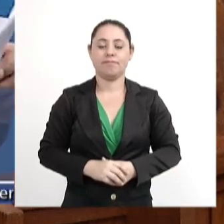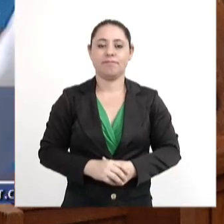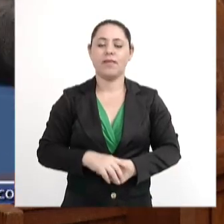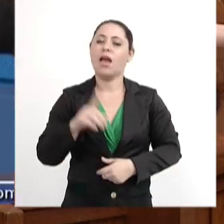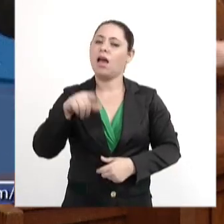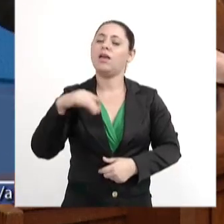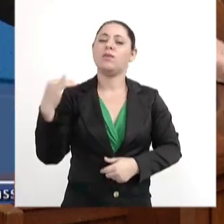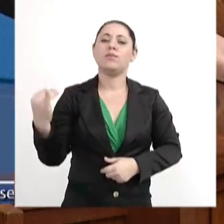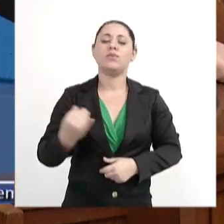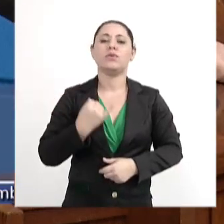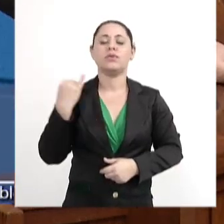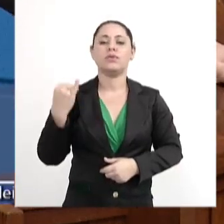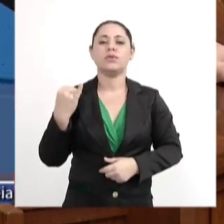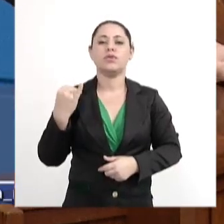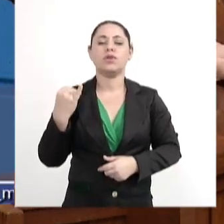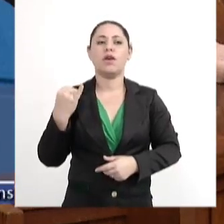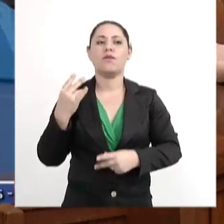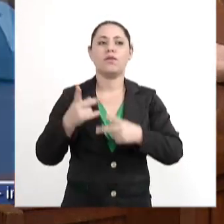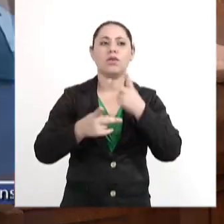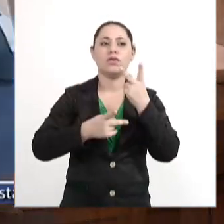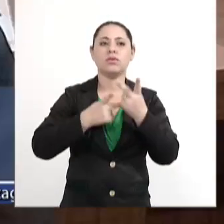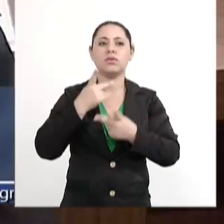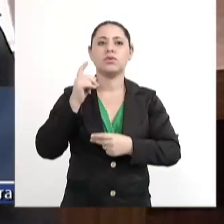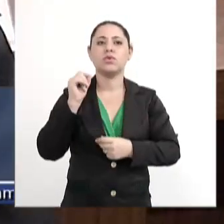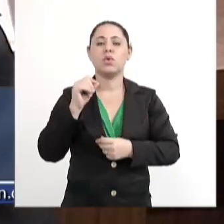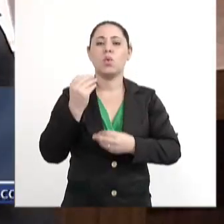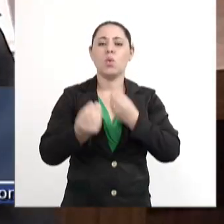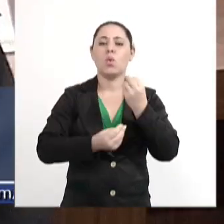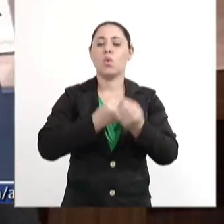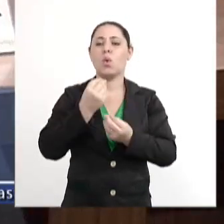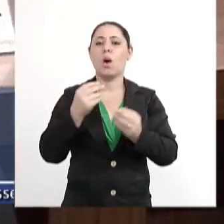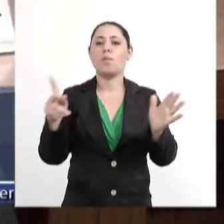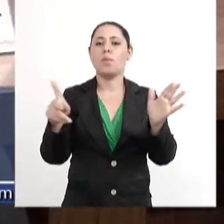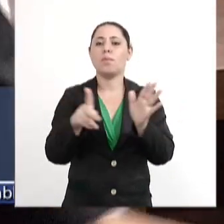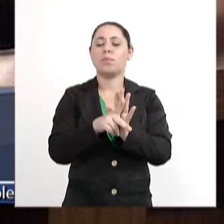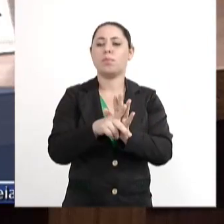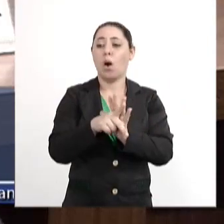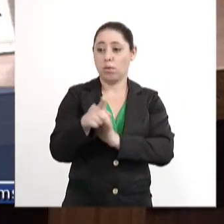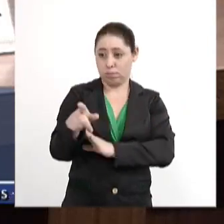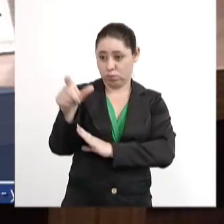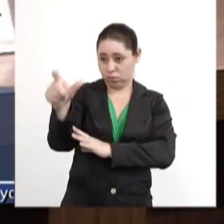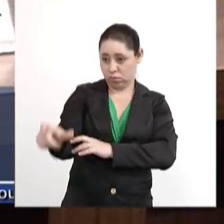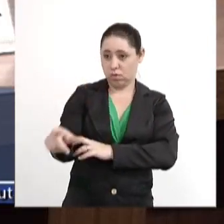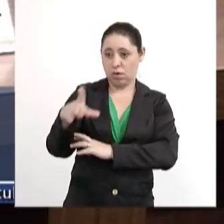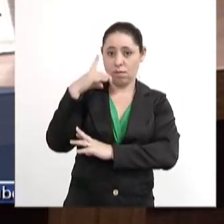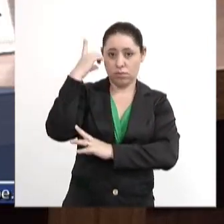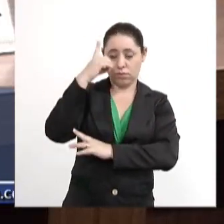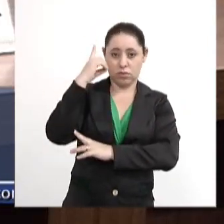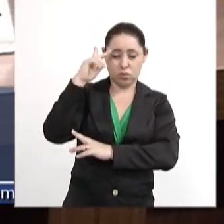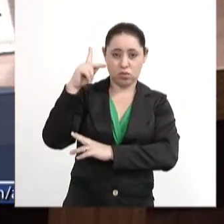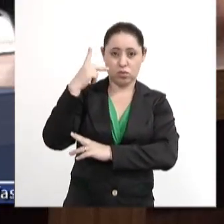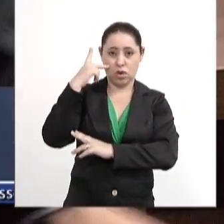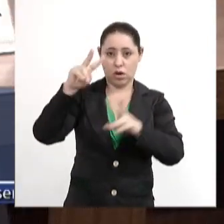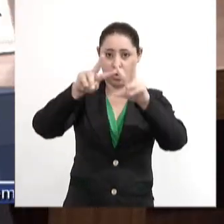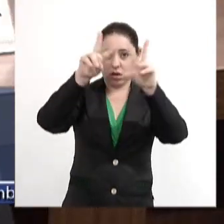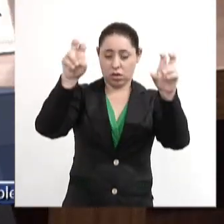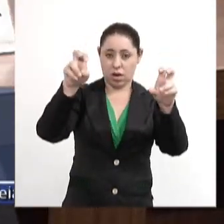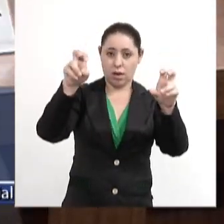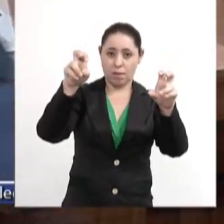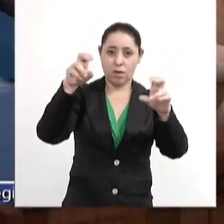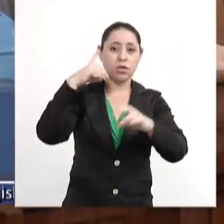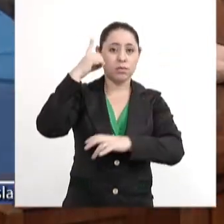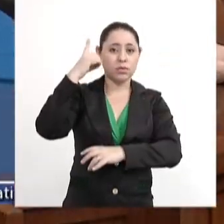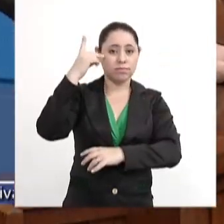É importante dizer, conforme afirmado pelo próprio deputado João Henrique, que essa matéria, deputado Pedro